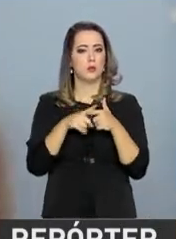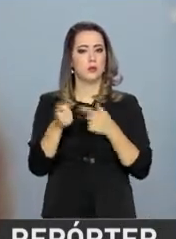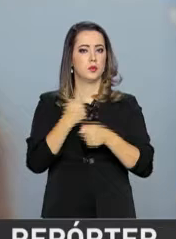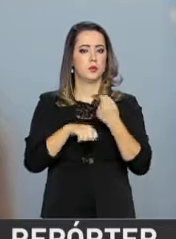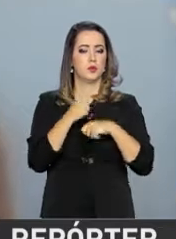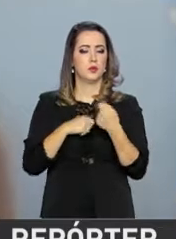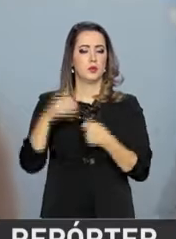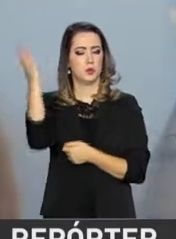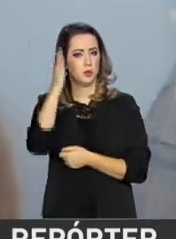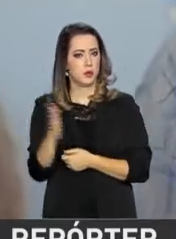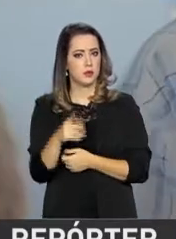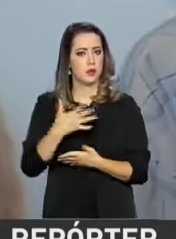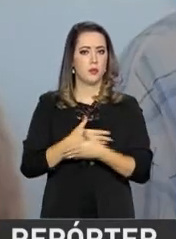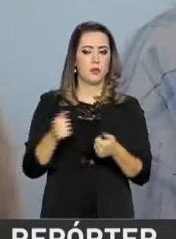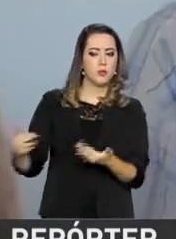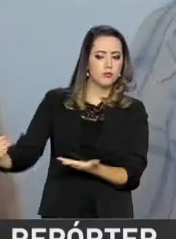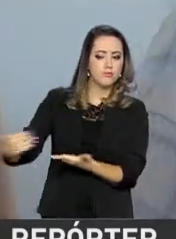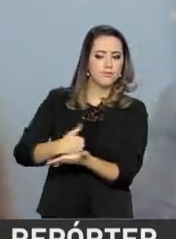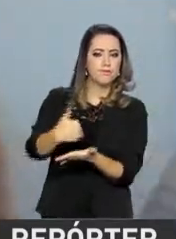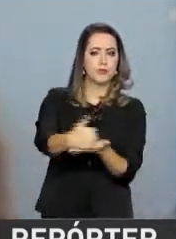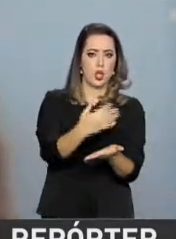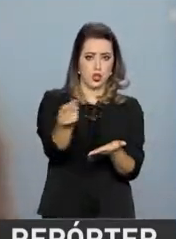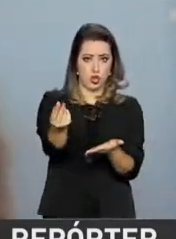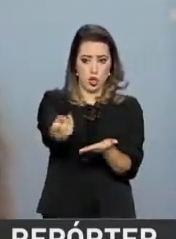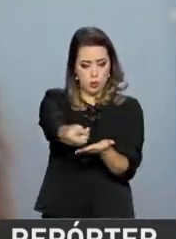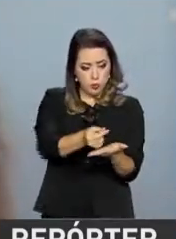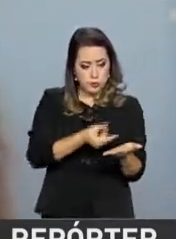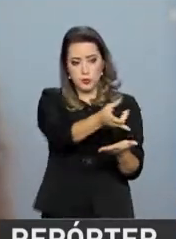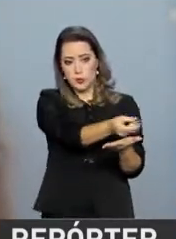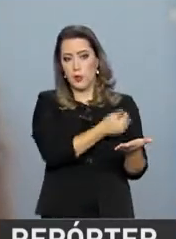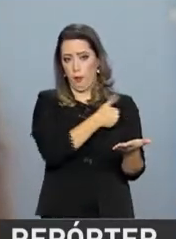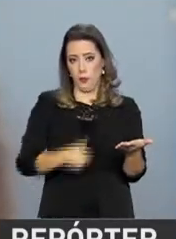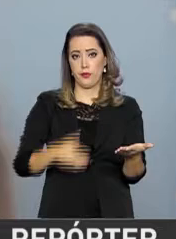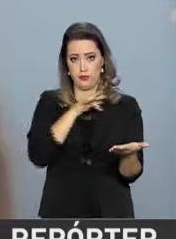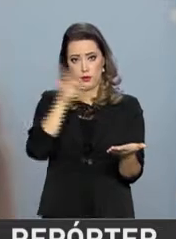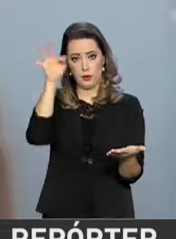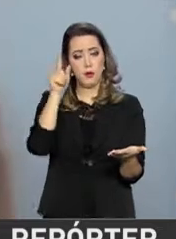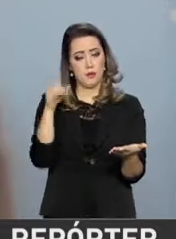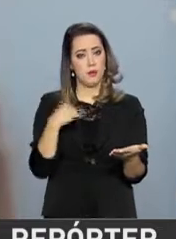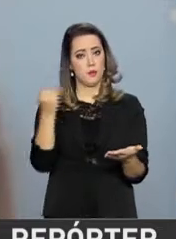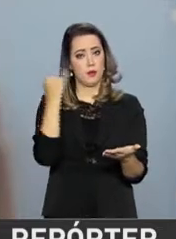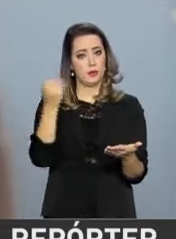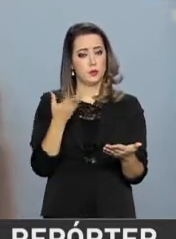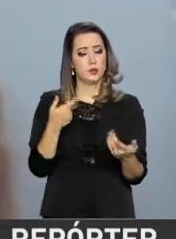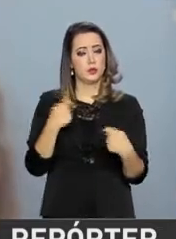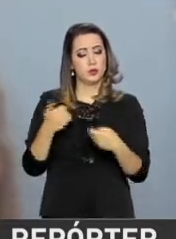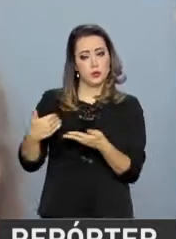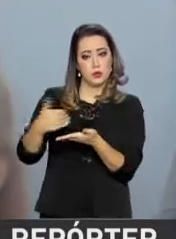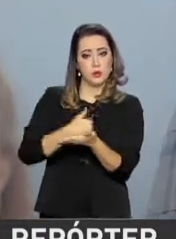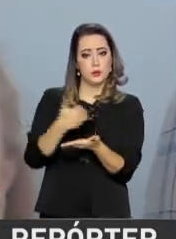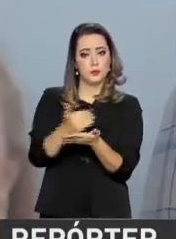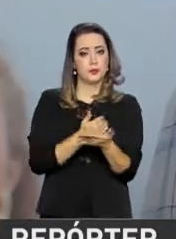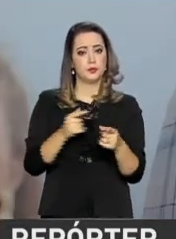melhorar a arrecadação do governo federal colocar dinheiro nos cofres do governo